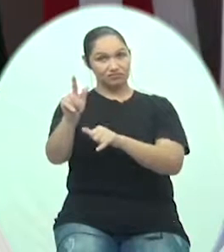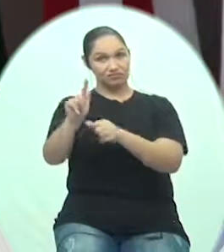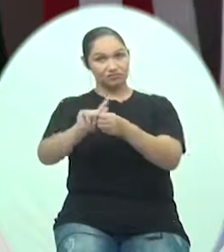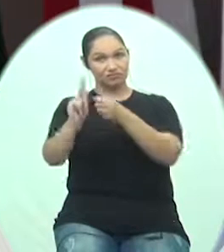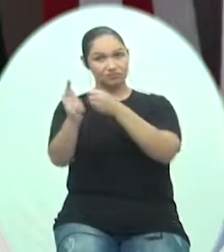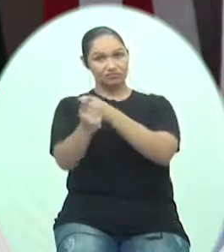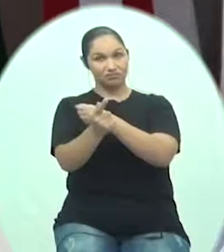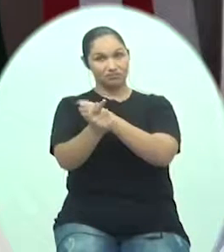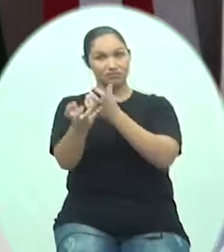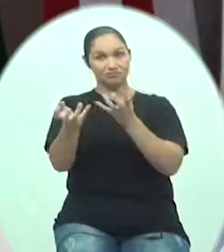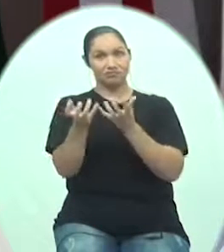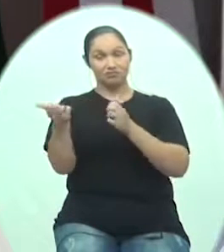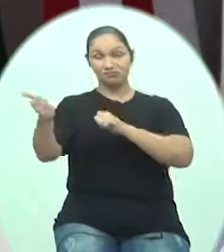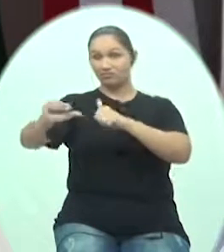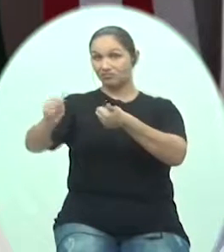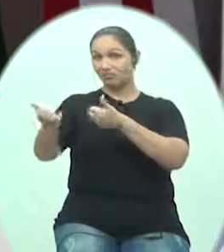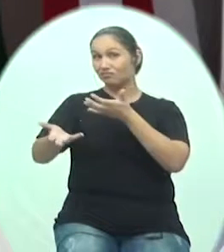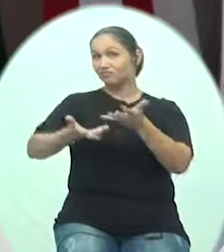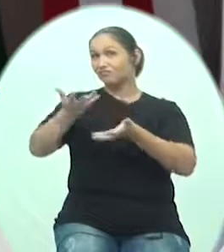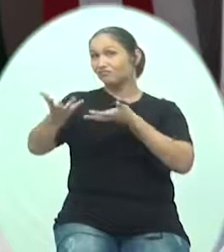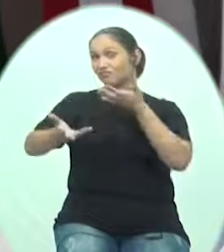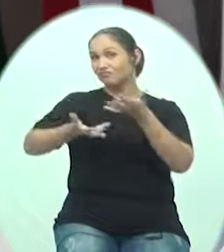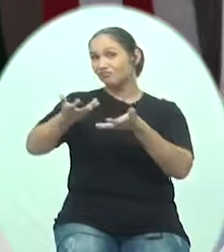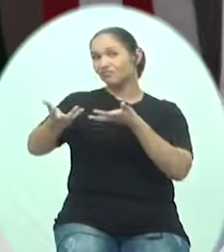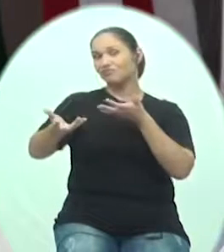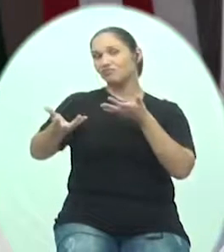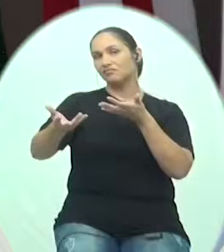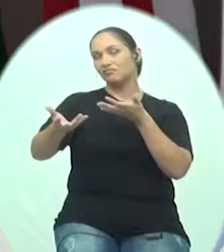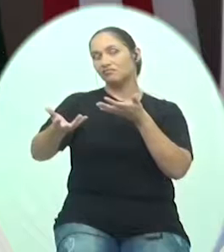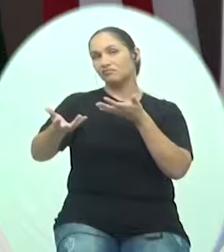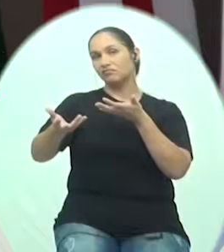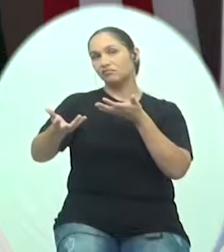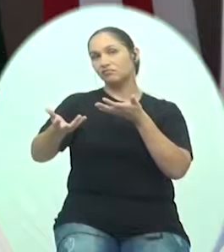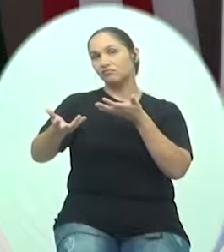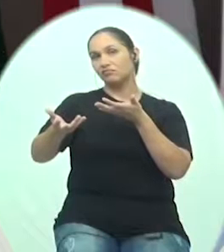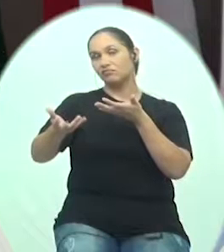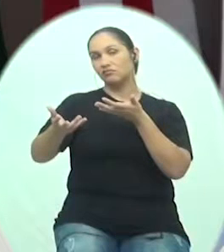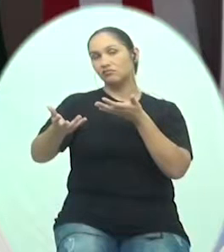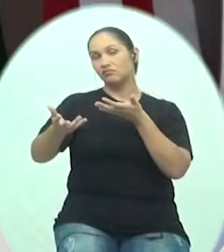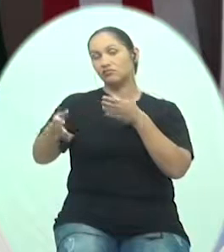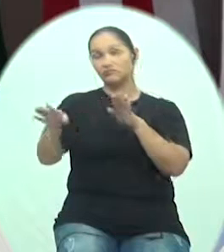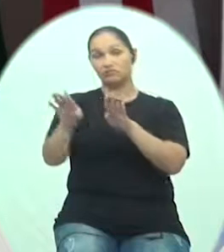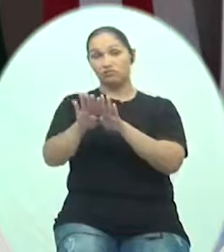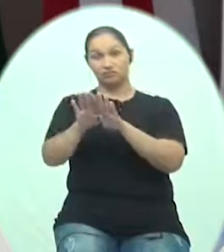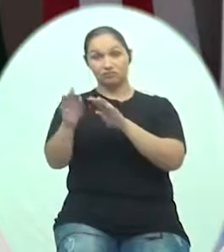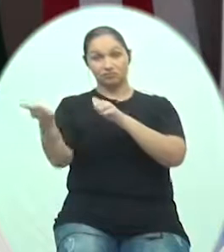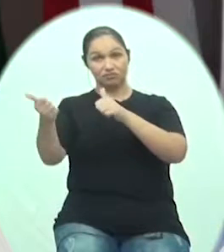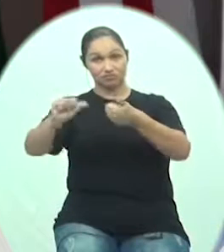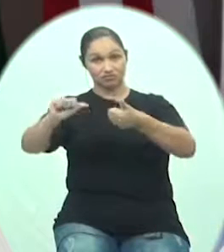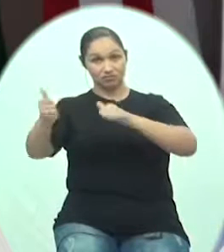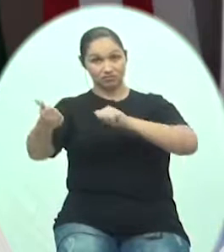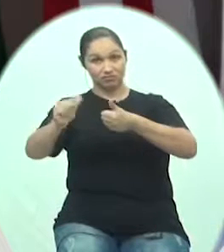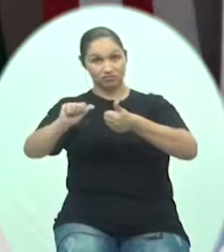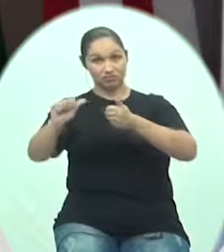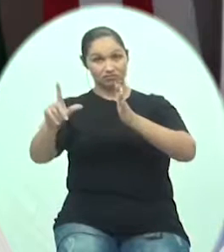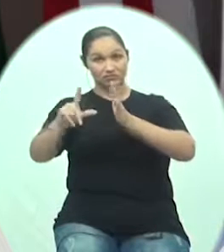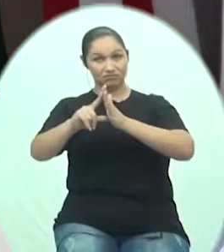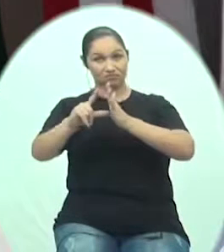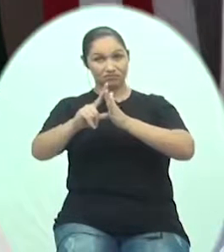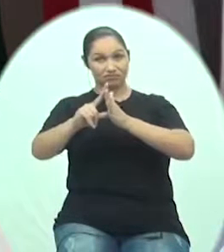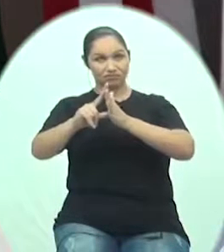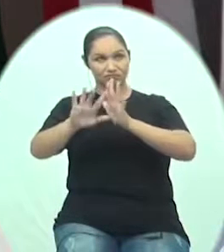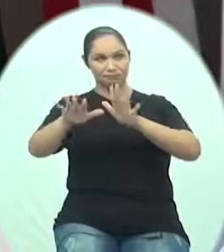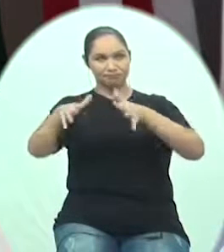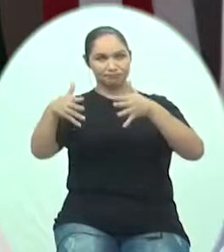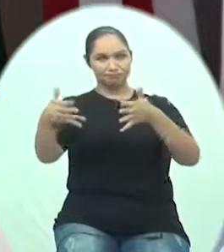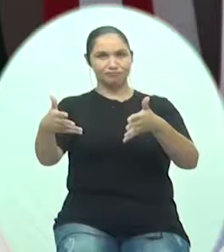Pela qualidade no atendimento a busca eh para a qualidade n nas lojas enfim